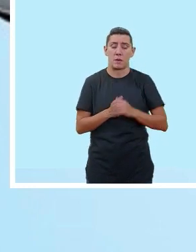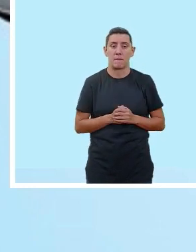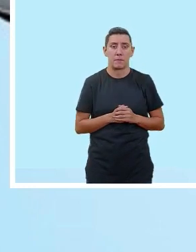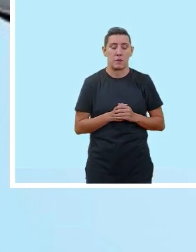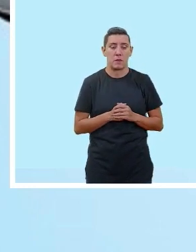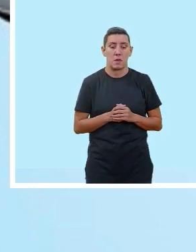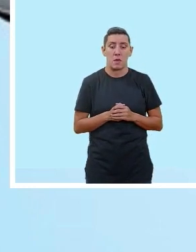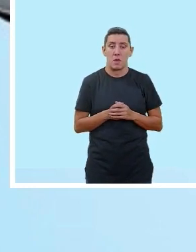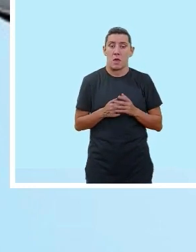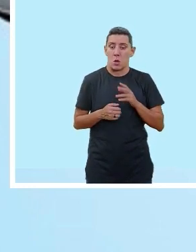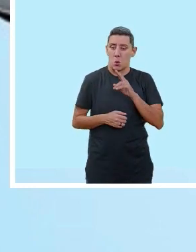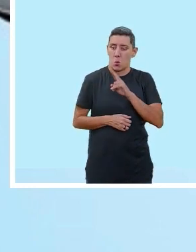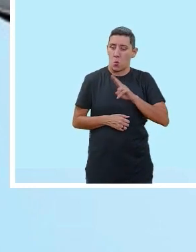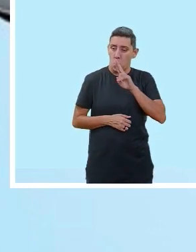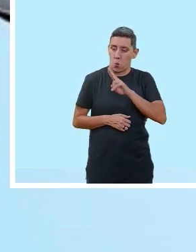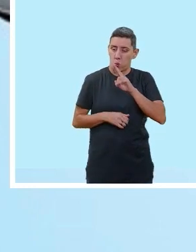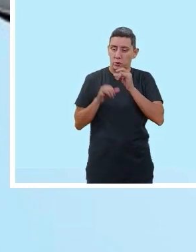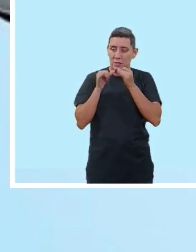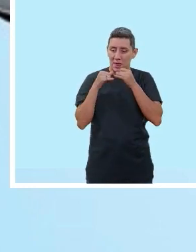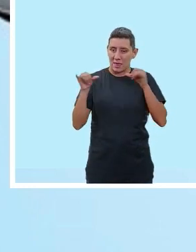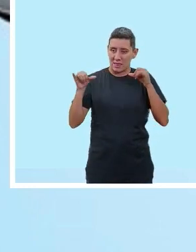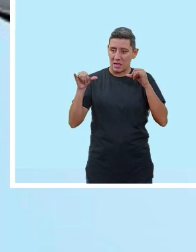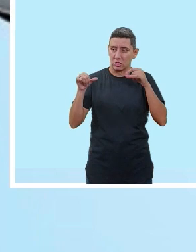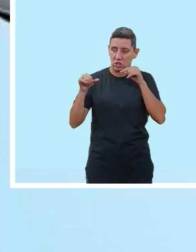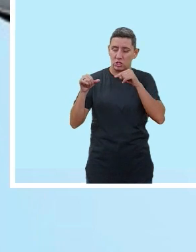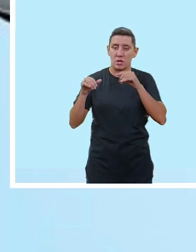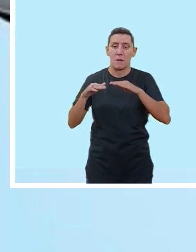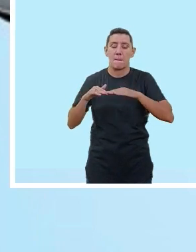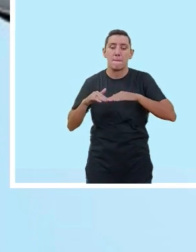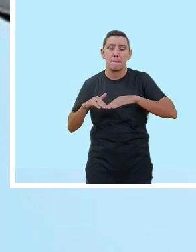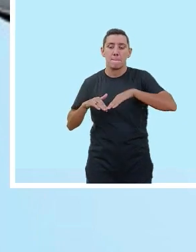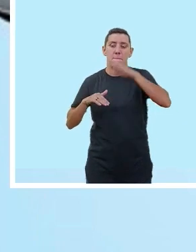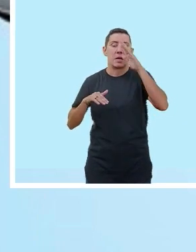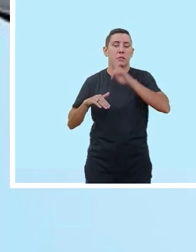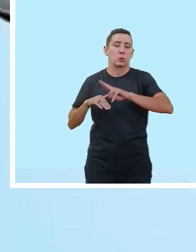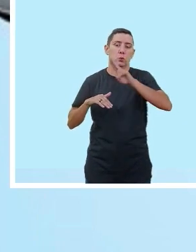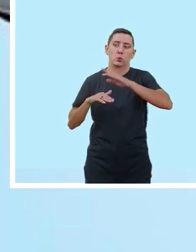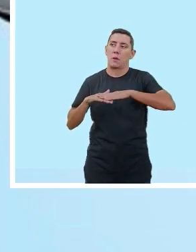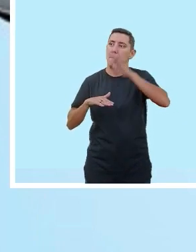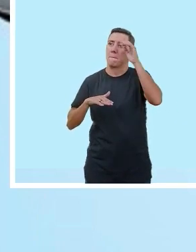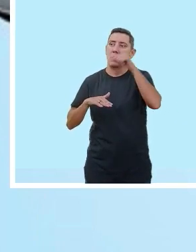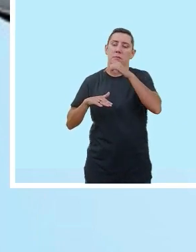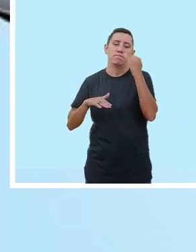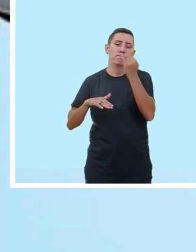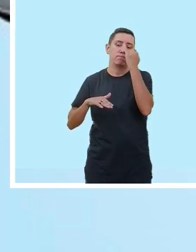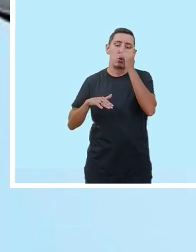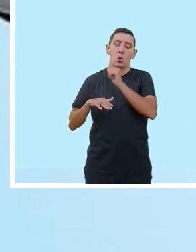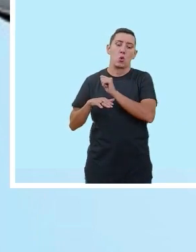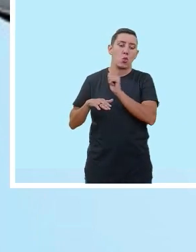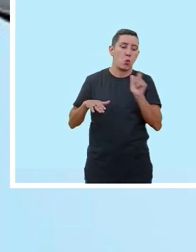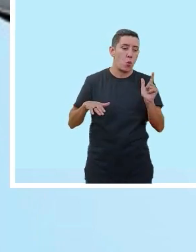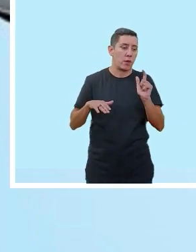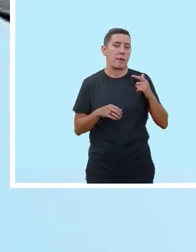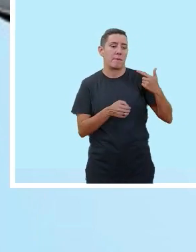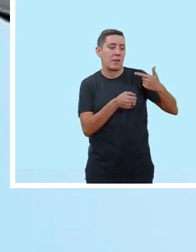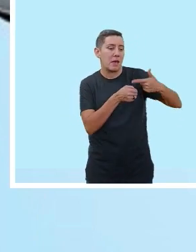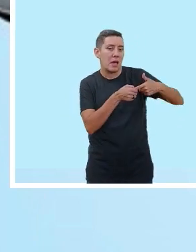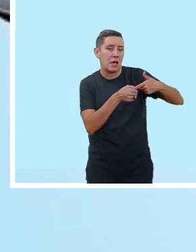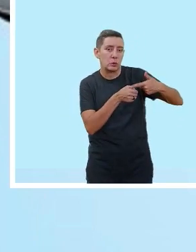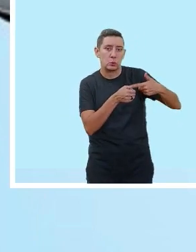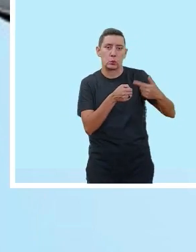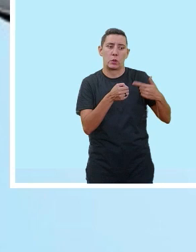uso de energia elétrica em substituição a fontes de uso de queima de petróleo e